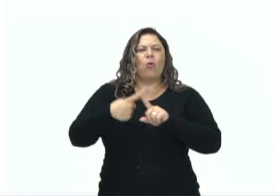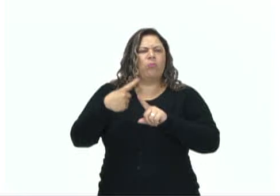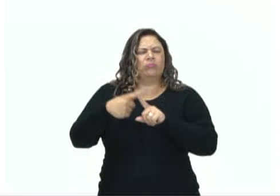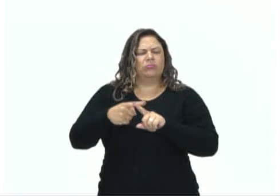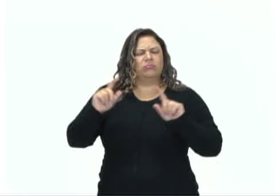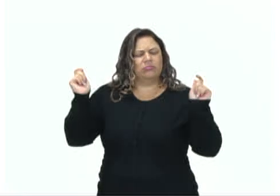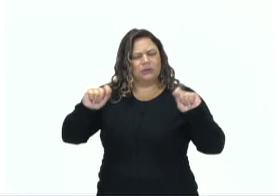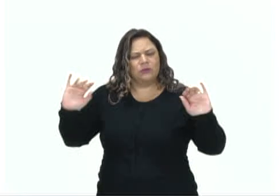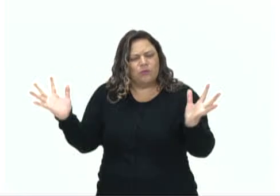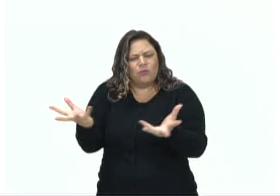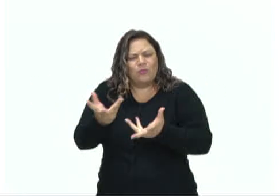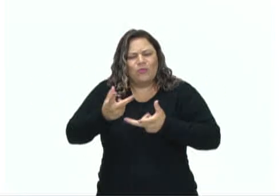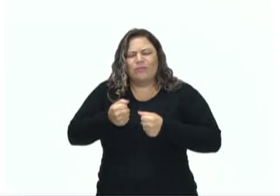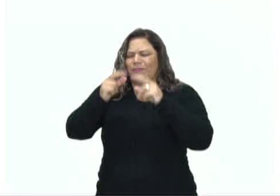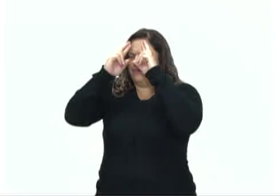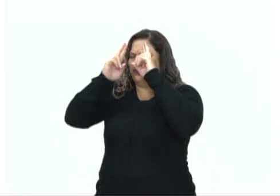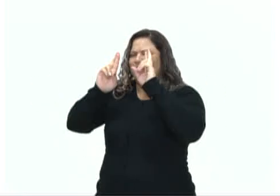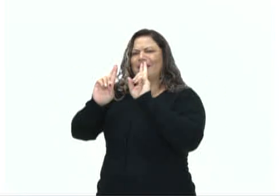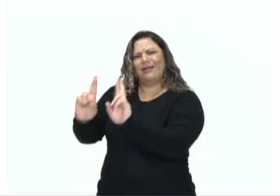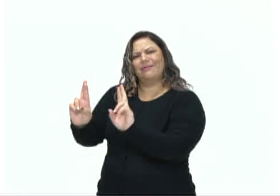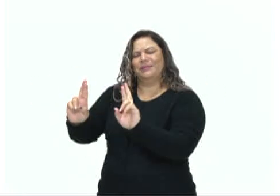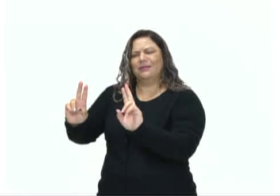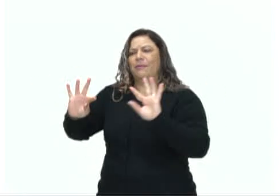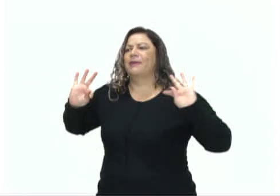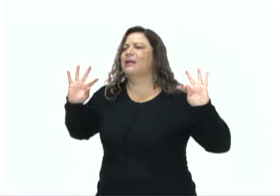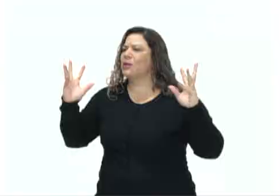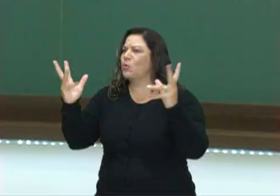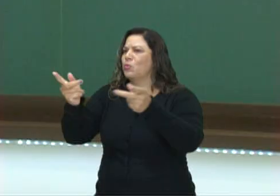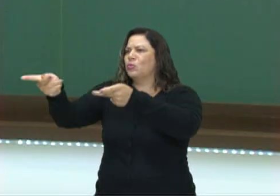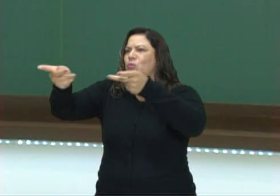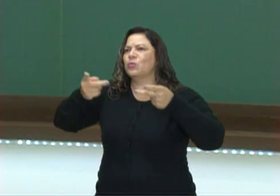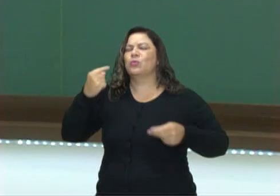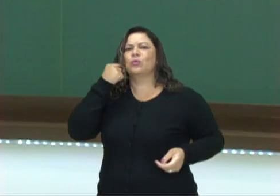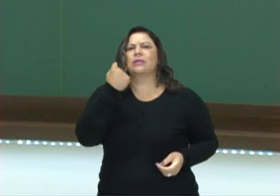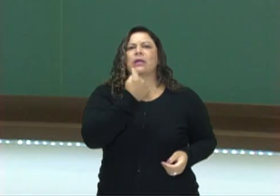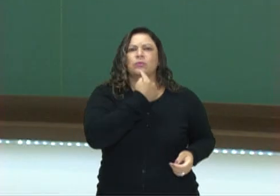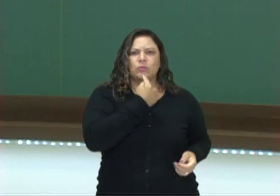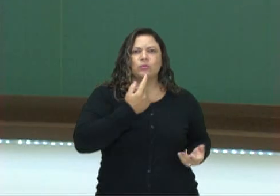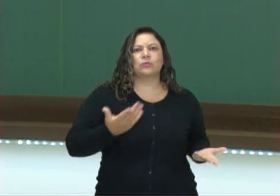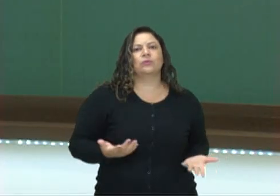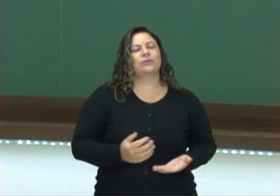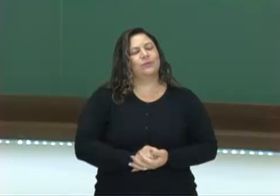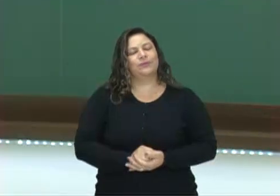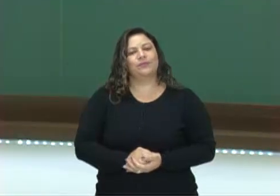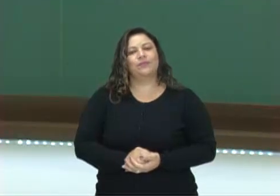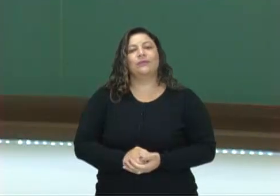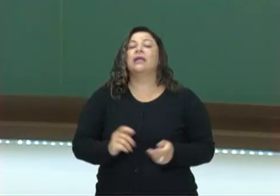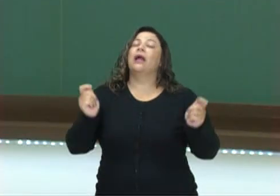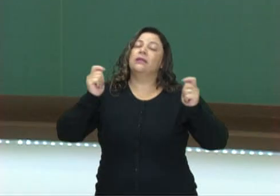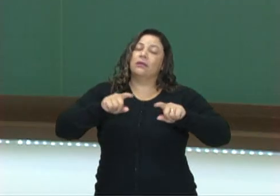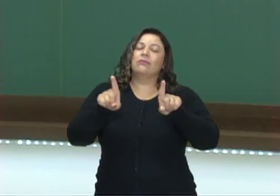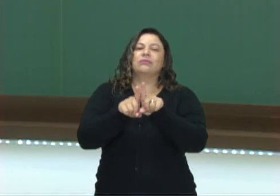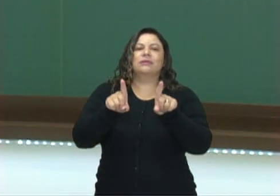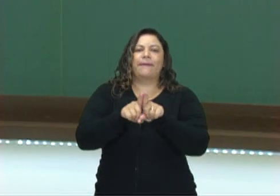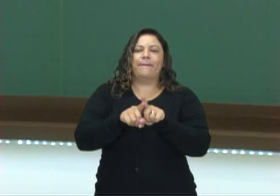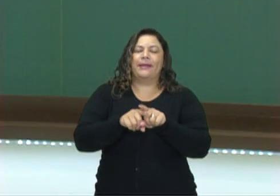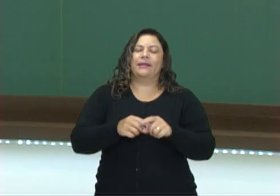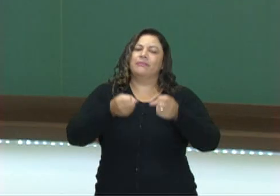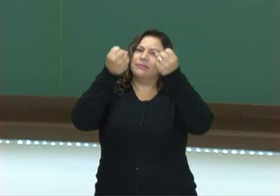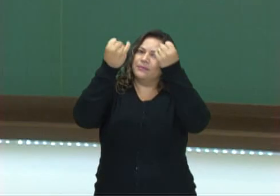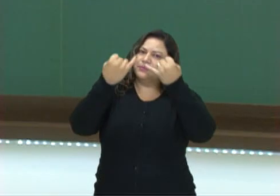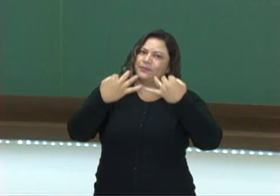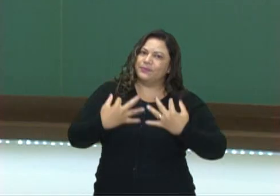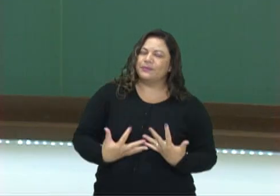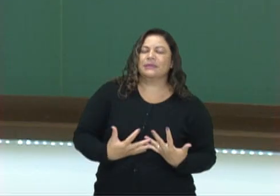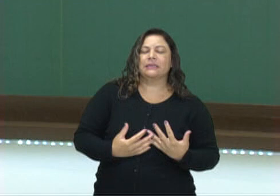e respeitoso para com a gente e os nossos convidados surdos. Também um outro depoimento, por consequência, um comentário a